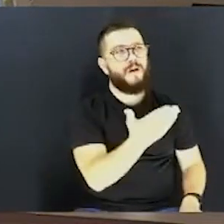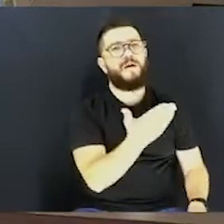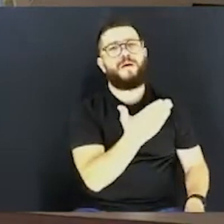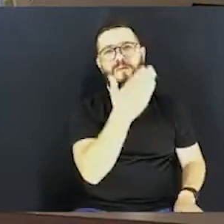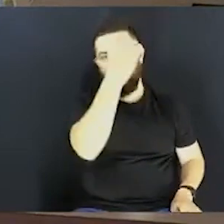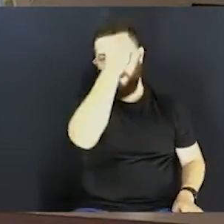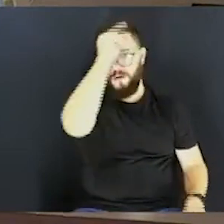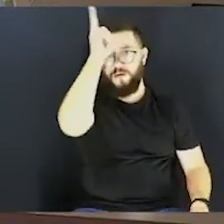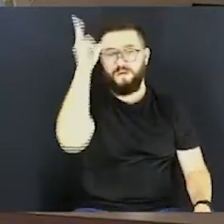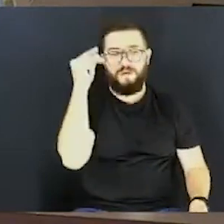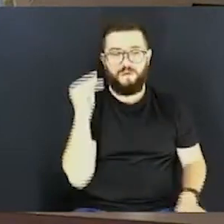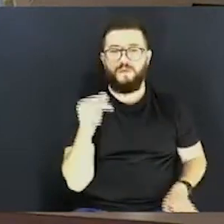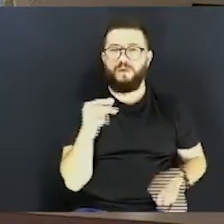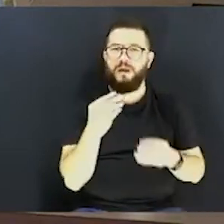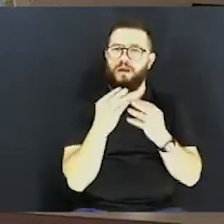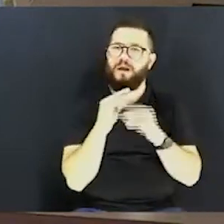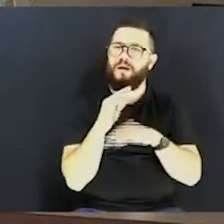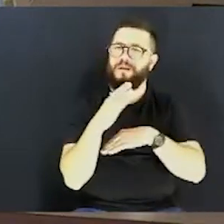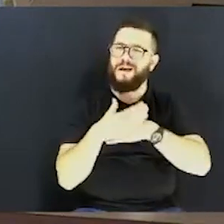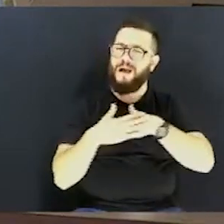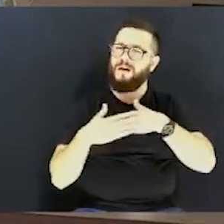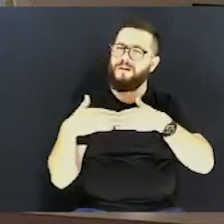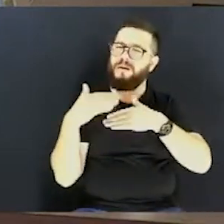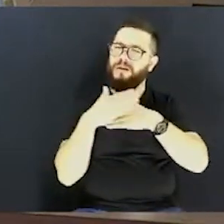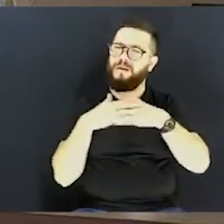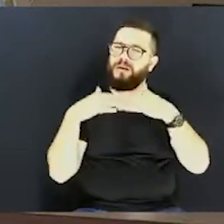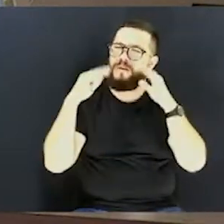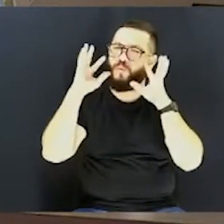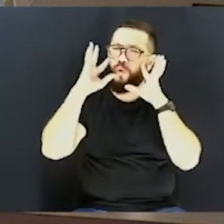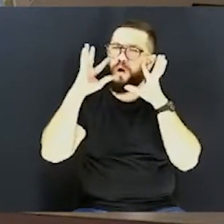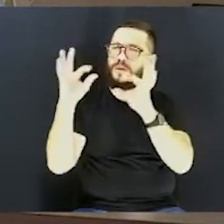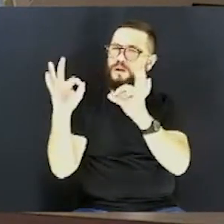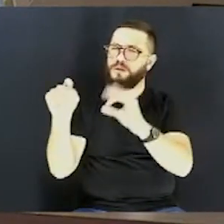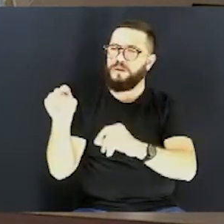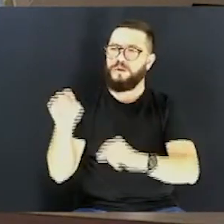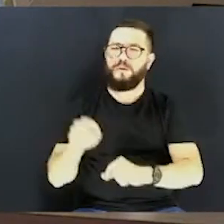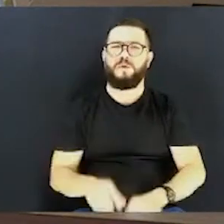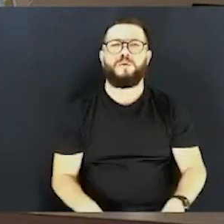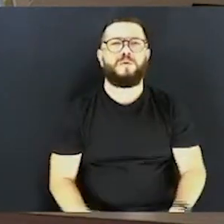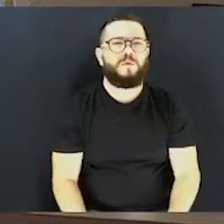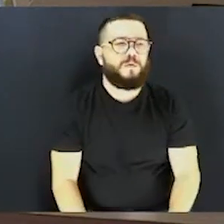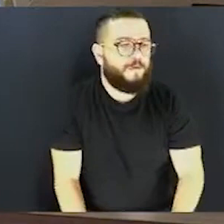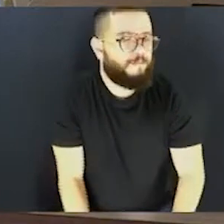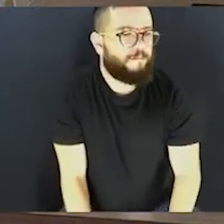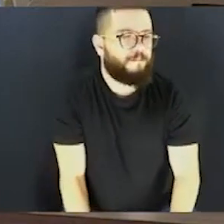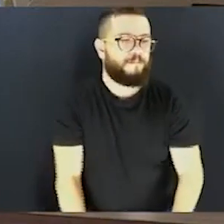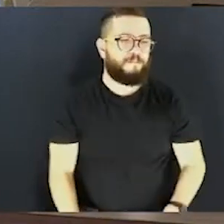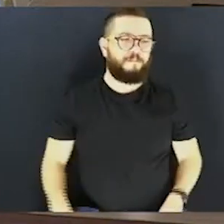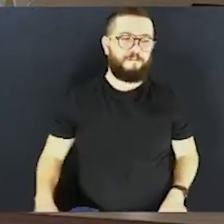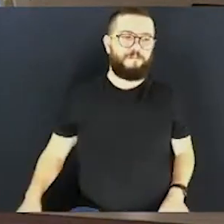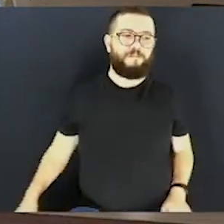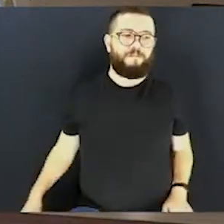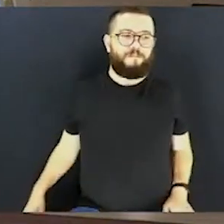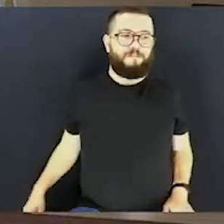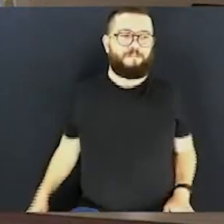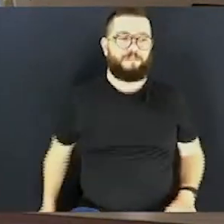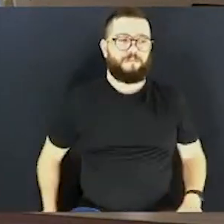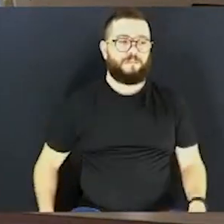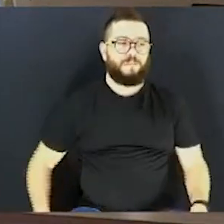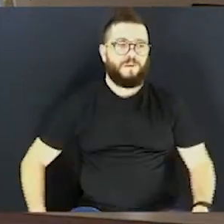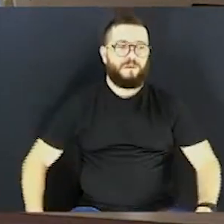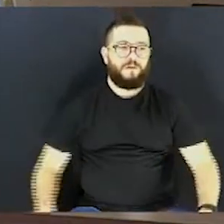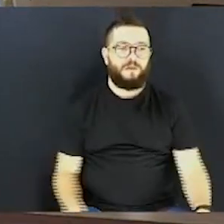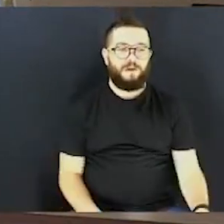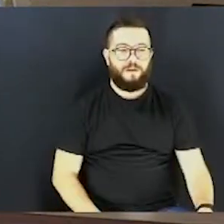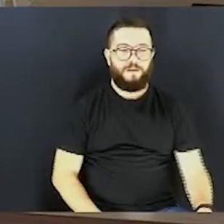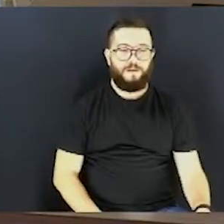com isso, para que olhe para esse item com cuidado. E um outro ponto também que eu gostaria de destacar é que a prefeitura colocou